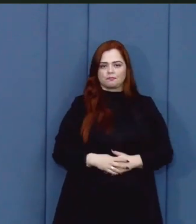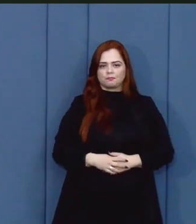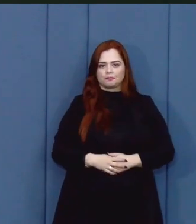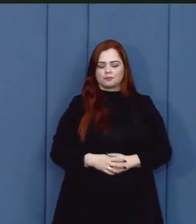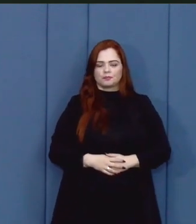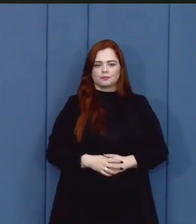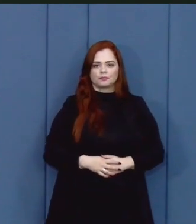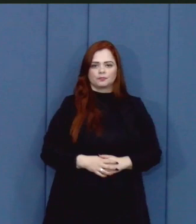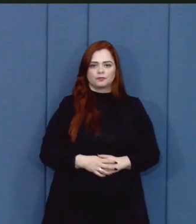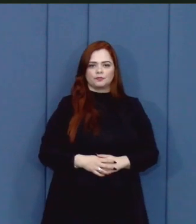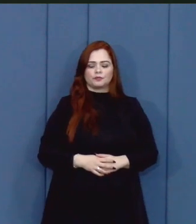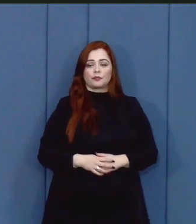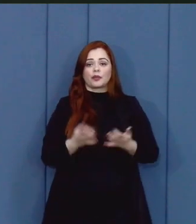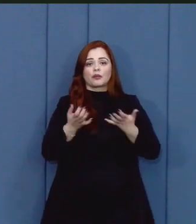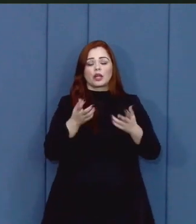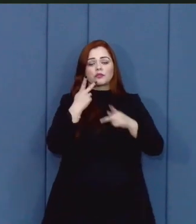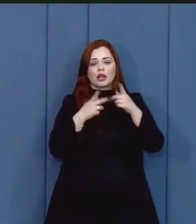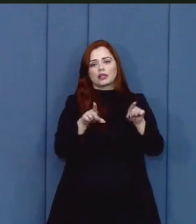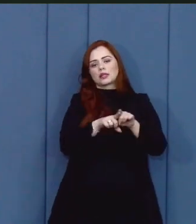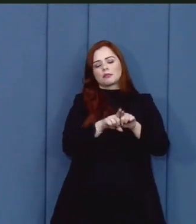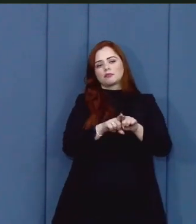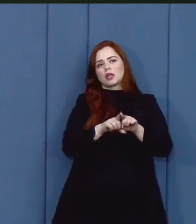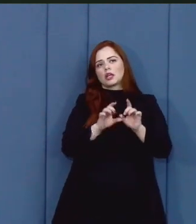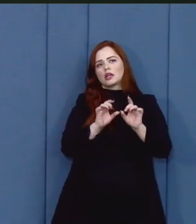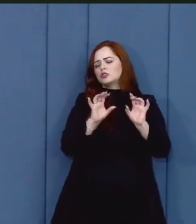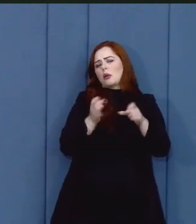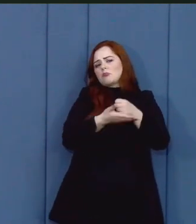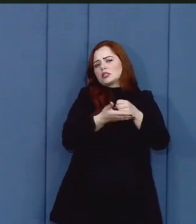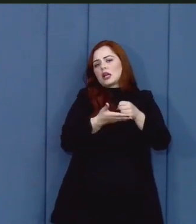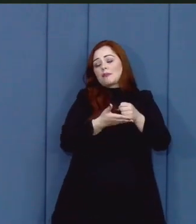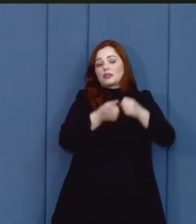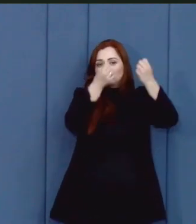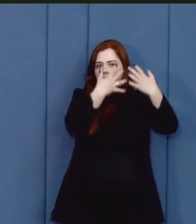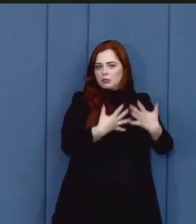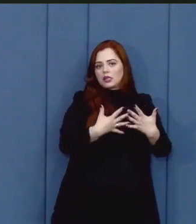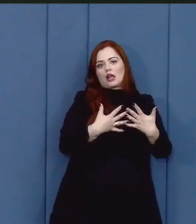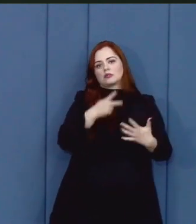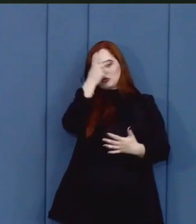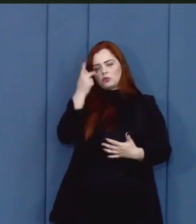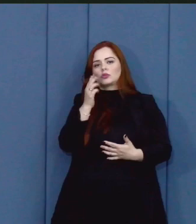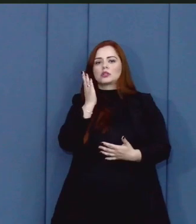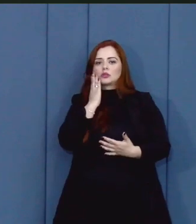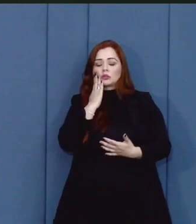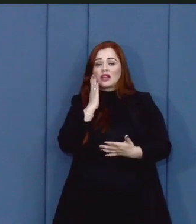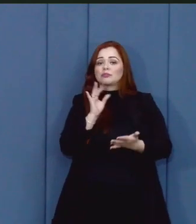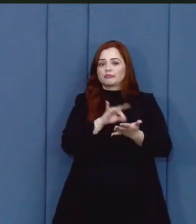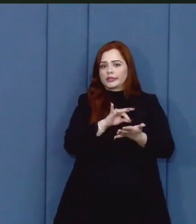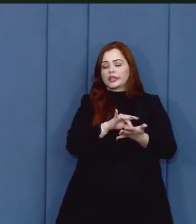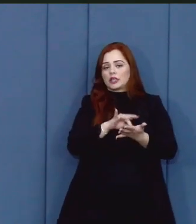E deixa eu ver o que mais. E eu queria falar... Então, é basicamente isso, é esclarecer para quem não sabe que